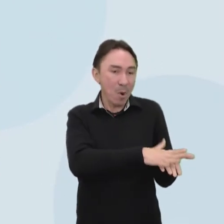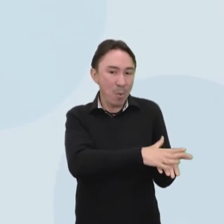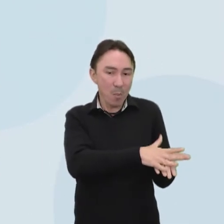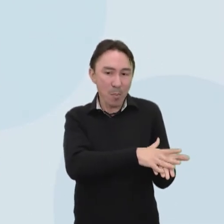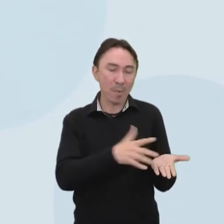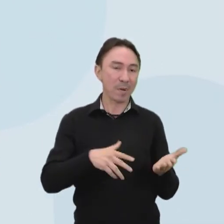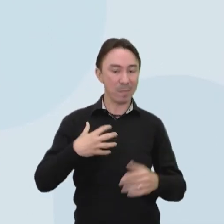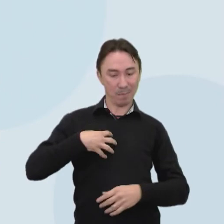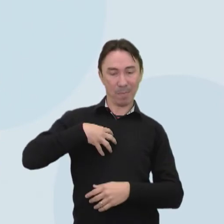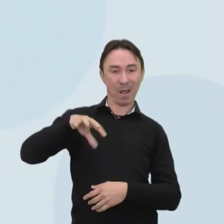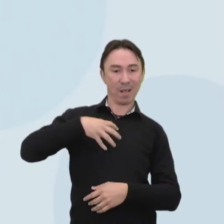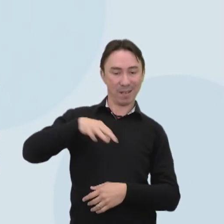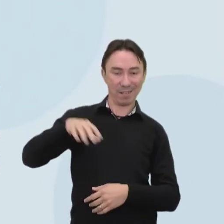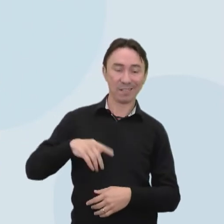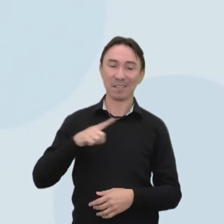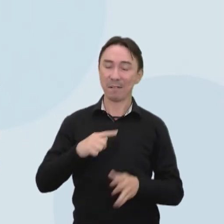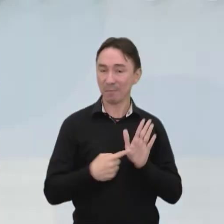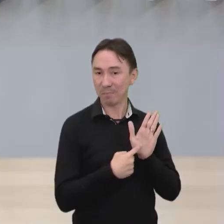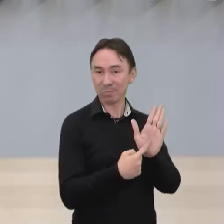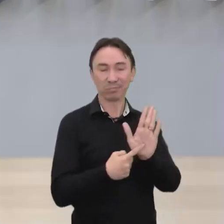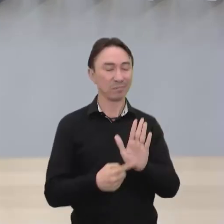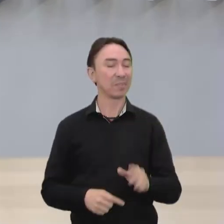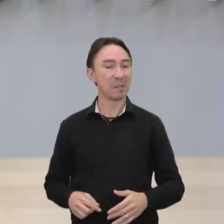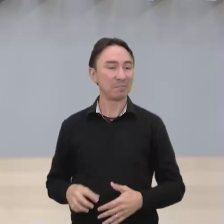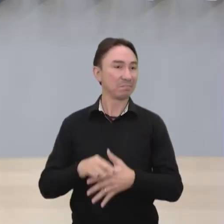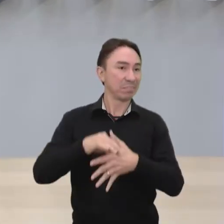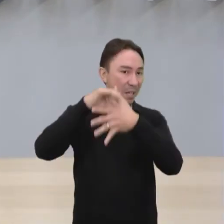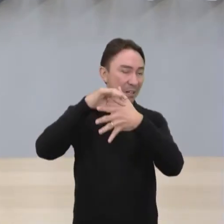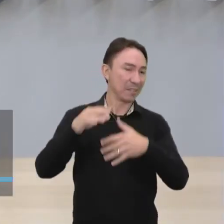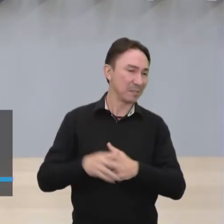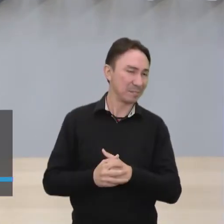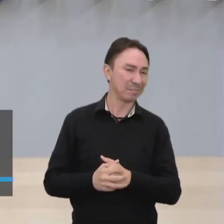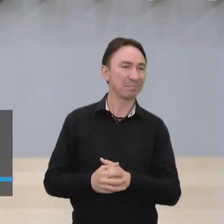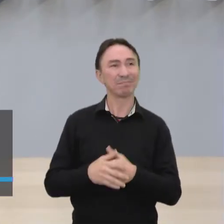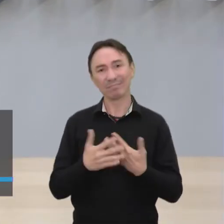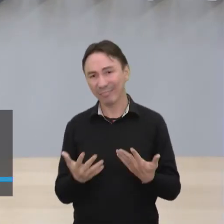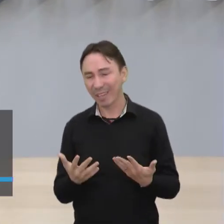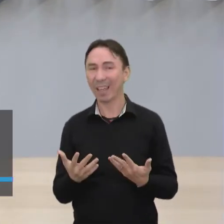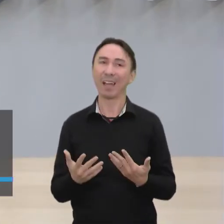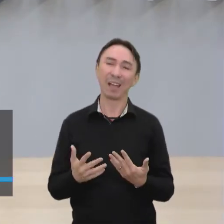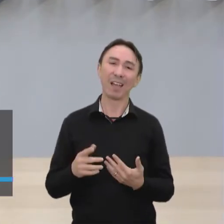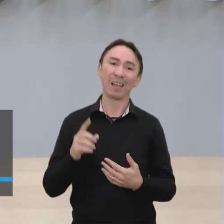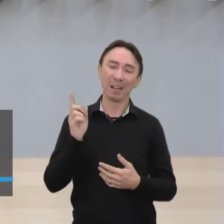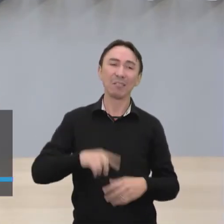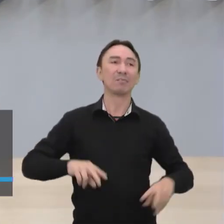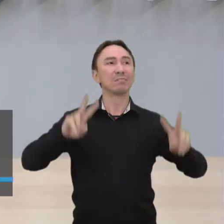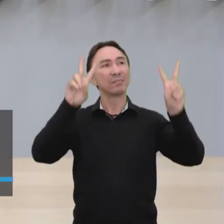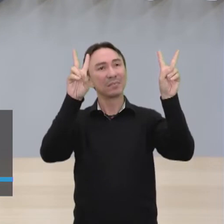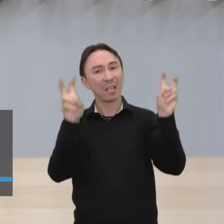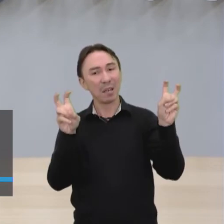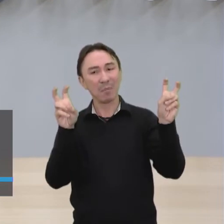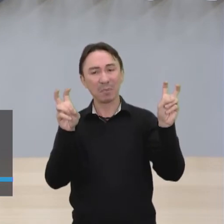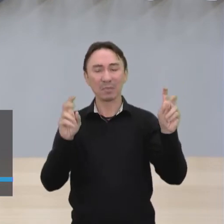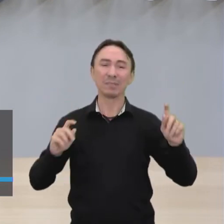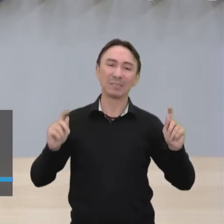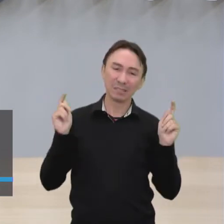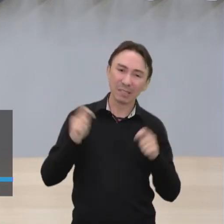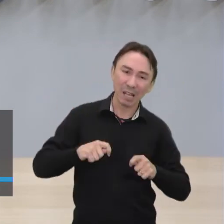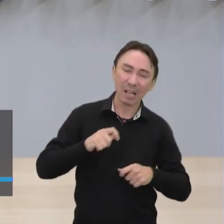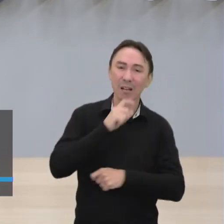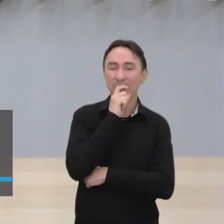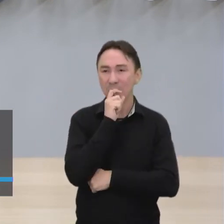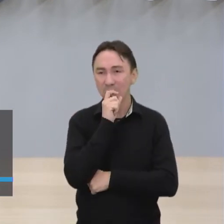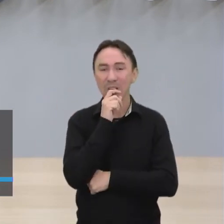boa. Qual é a visão que a gente tem agora? É uma temática possível? O que a gente tem que perceber? Então existe coisa